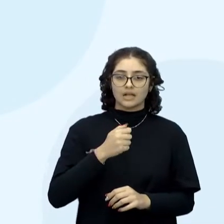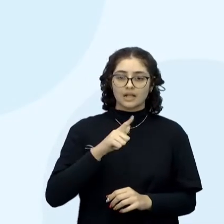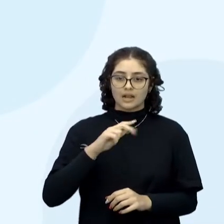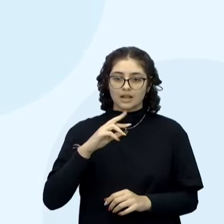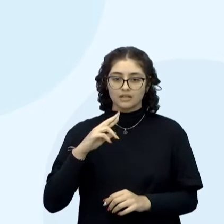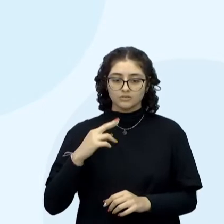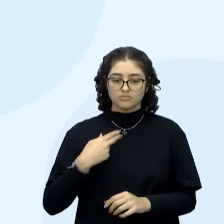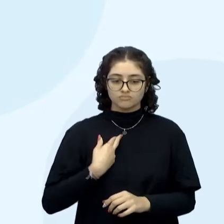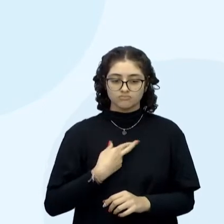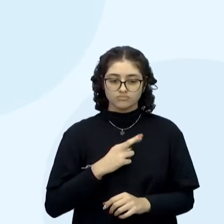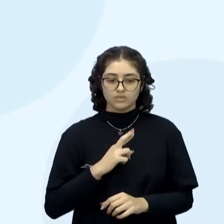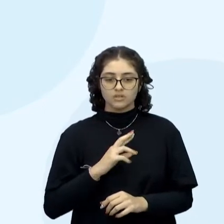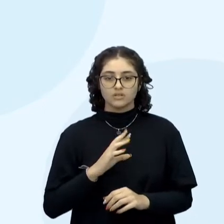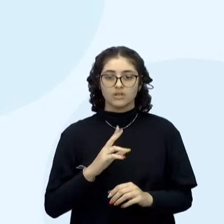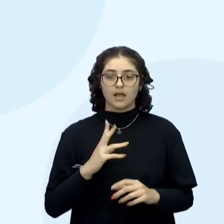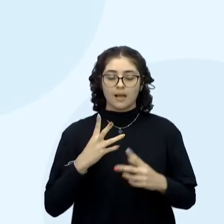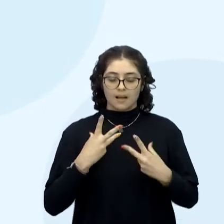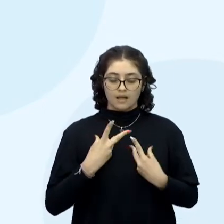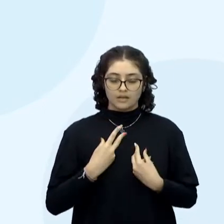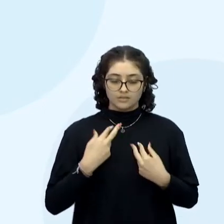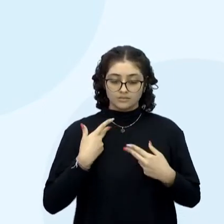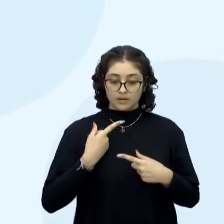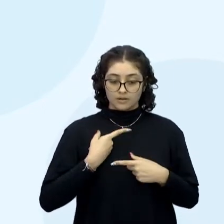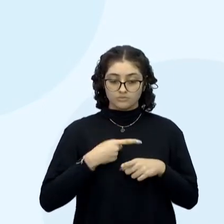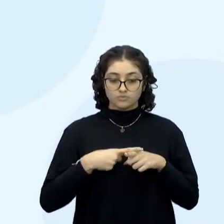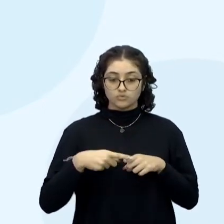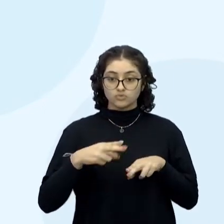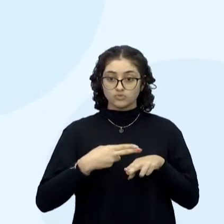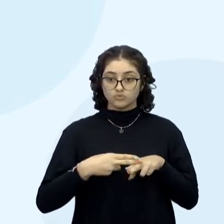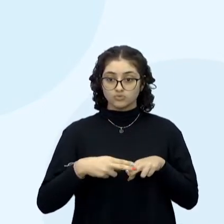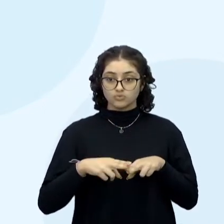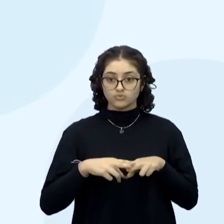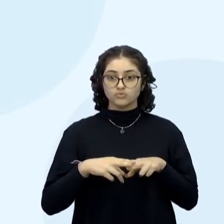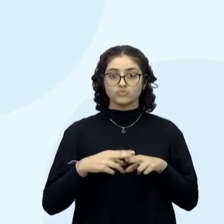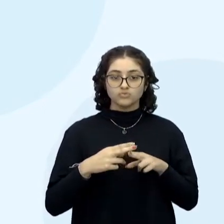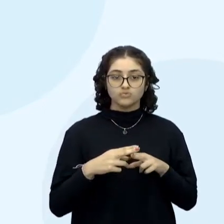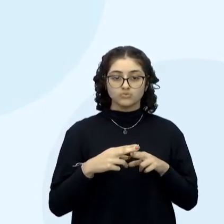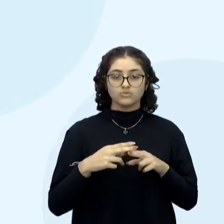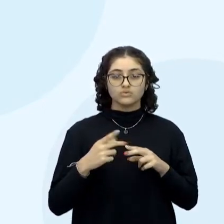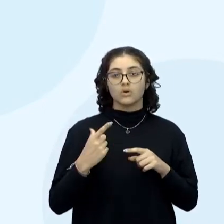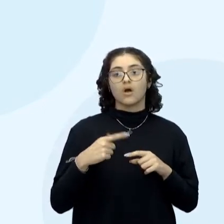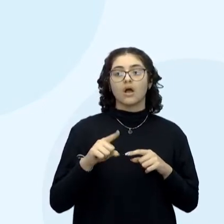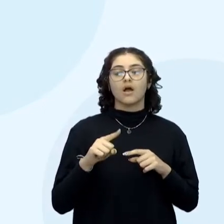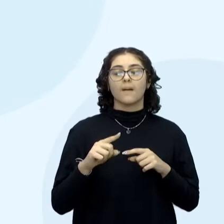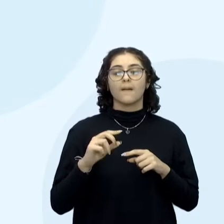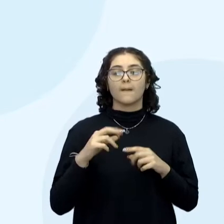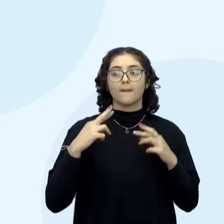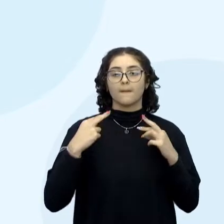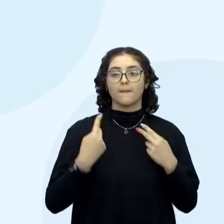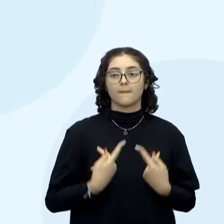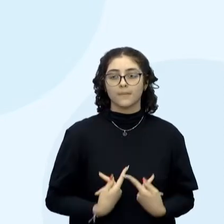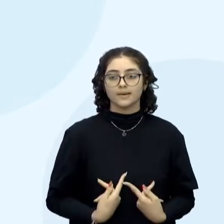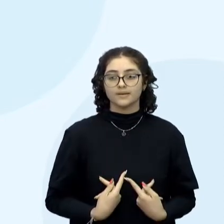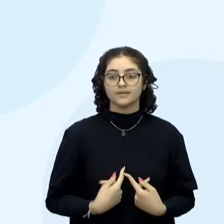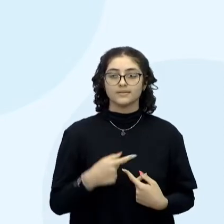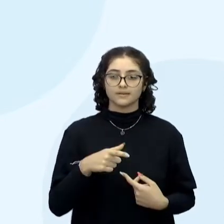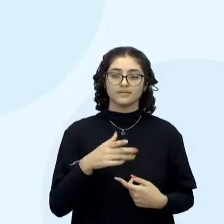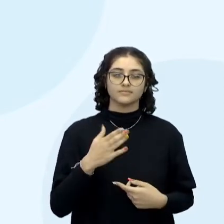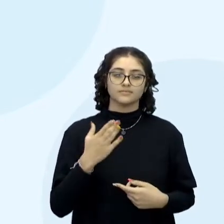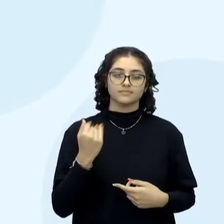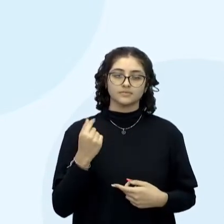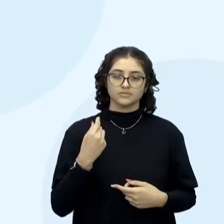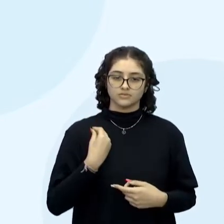abstrata nudez de ser unicamente humano. Os sobreviventes dos campos